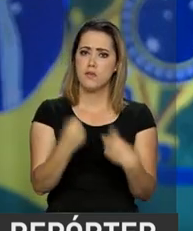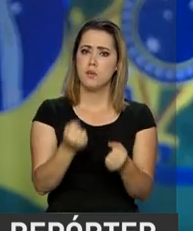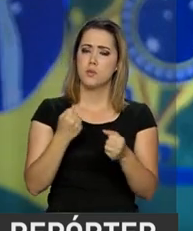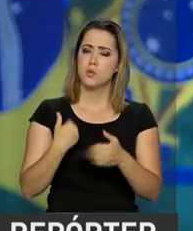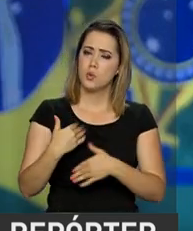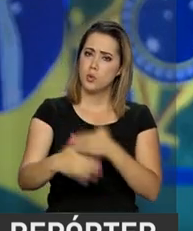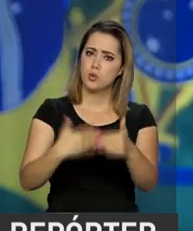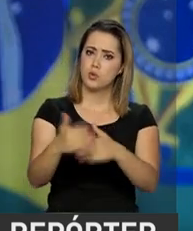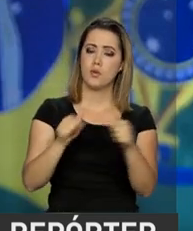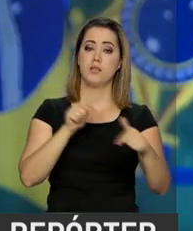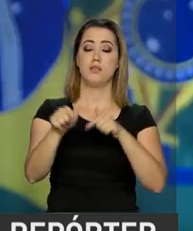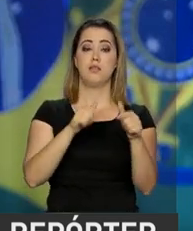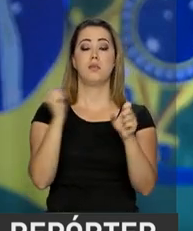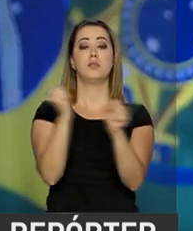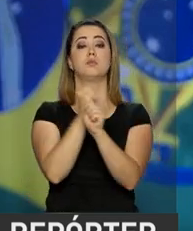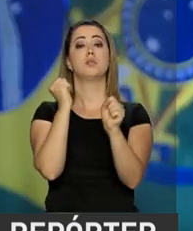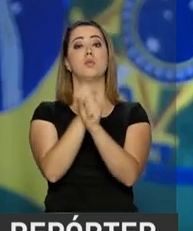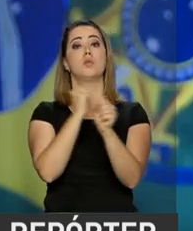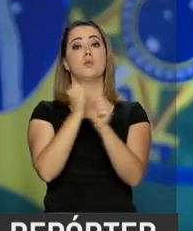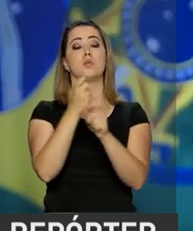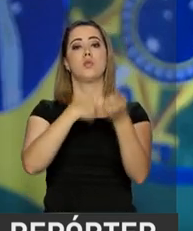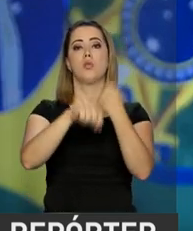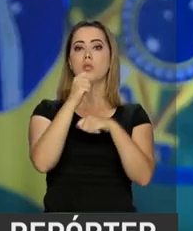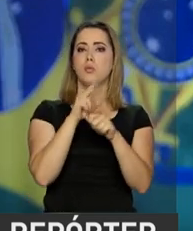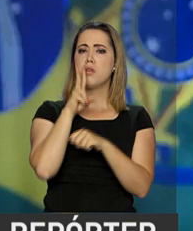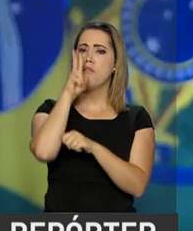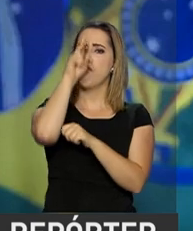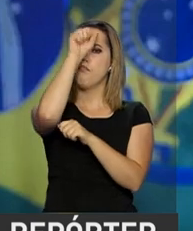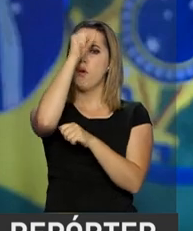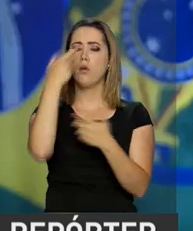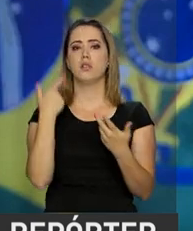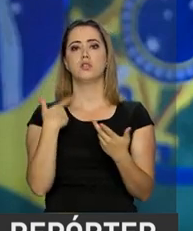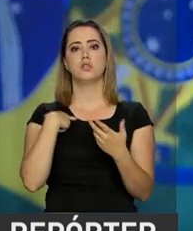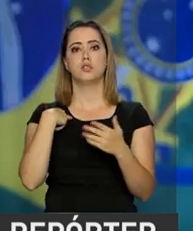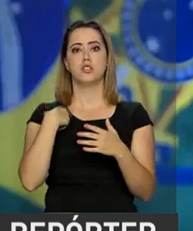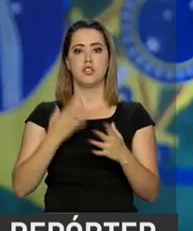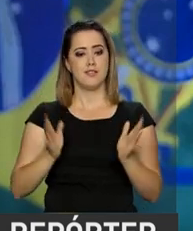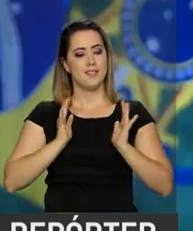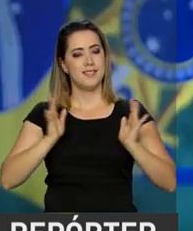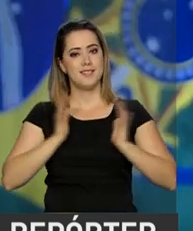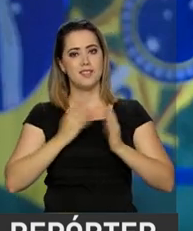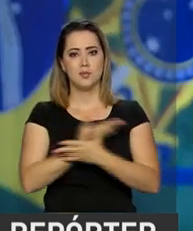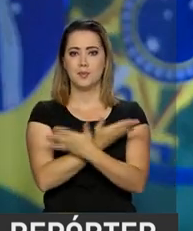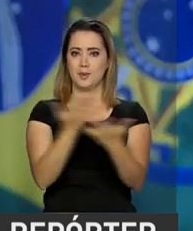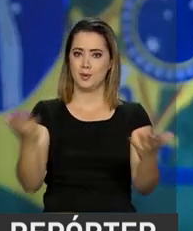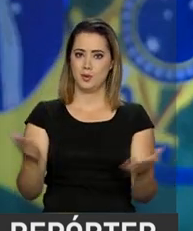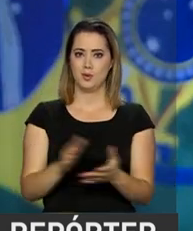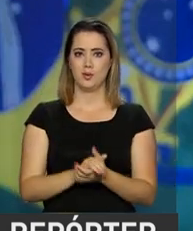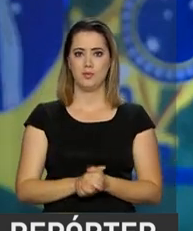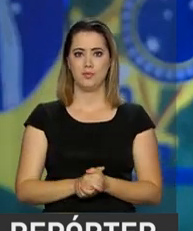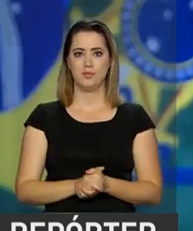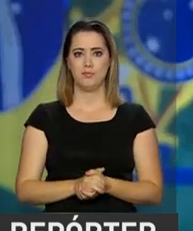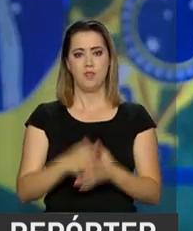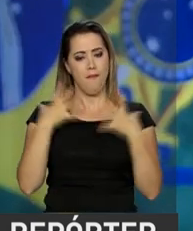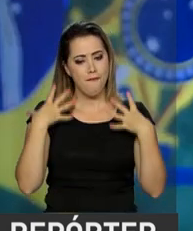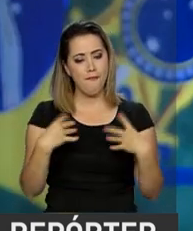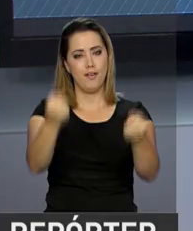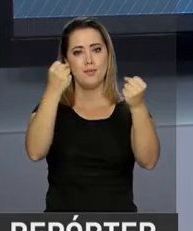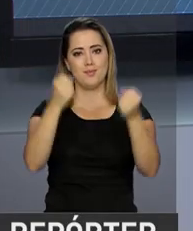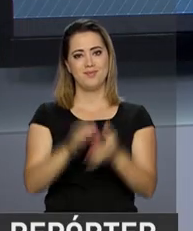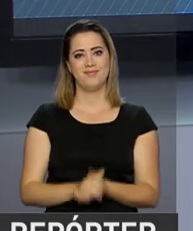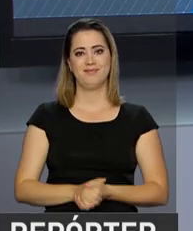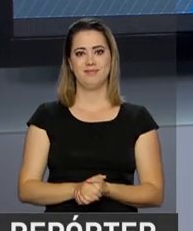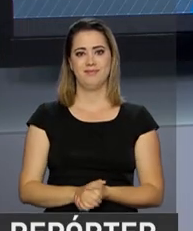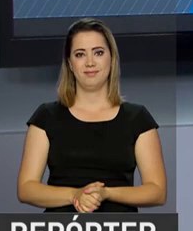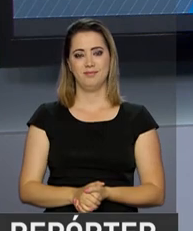trabalhando para construir uma economia forte e Próspera para todos Mos à